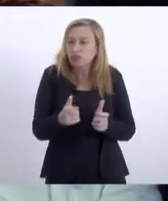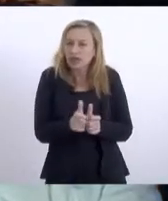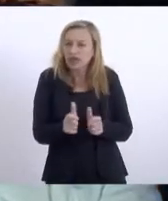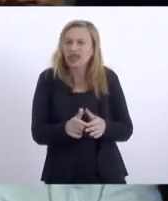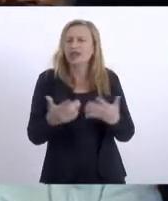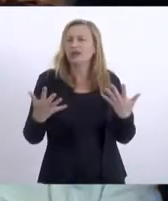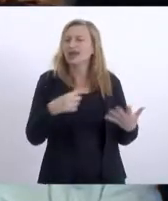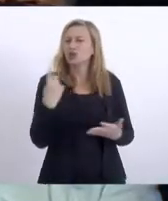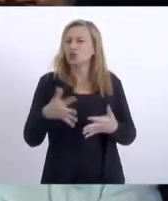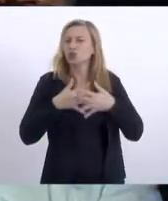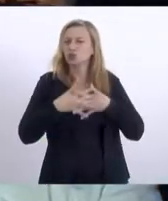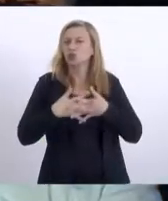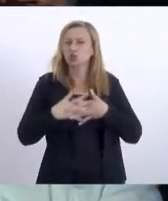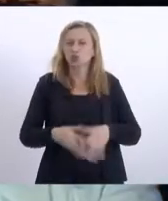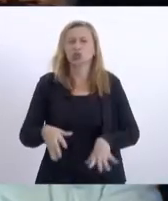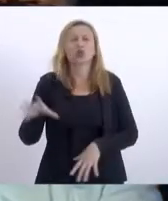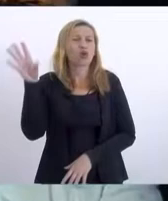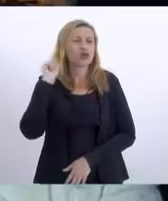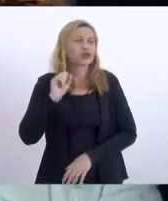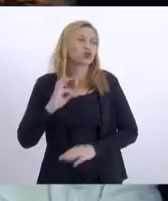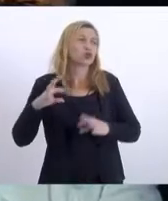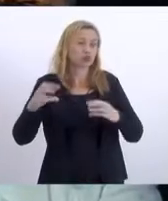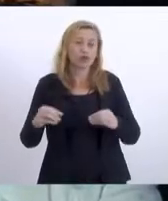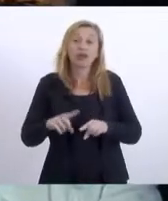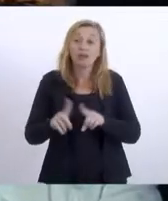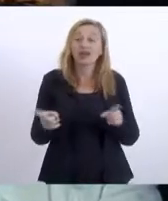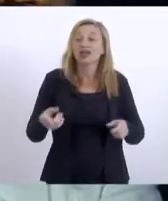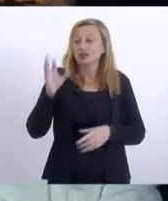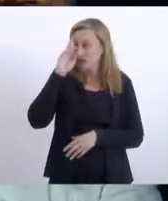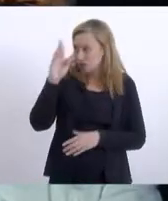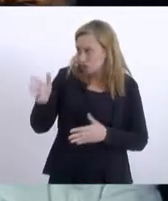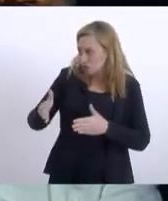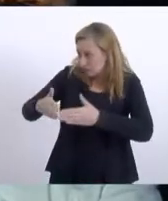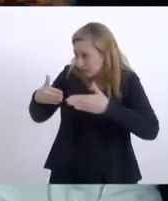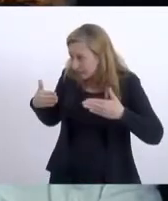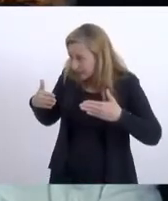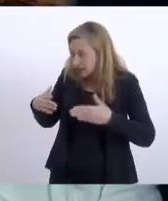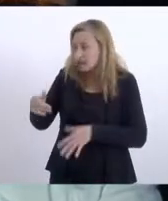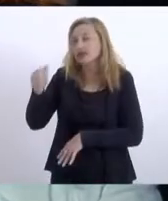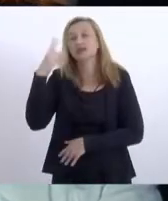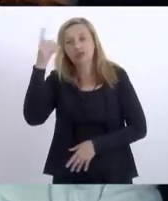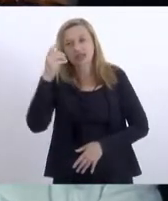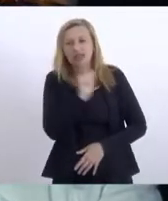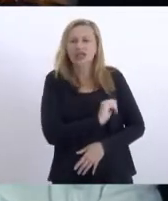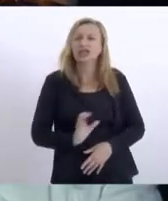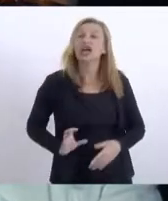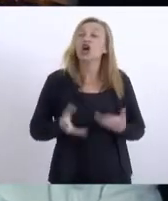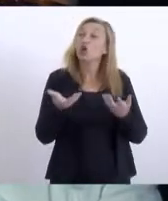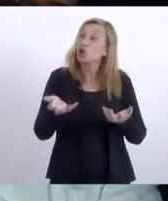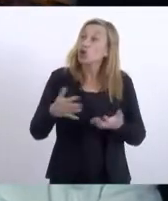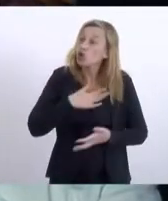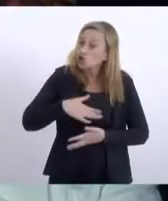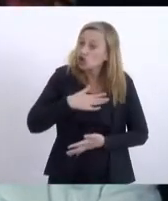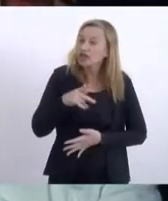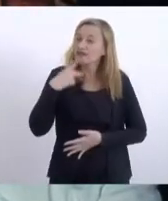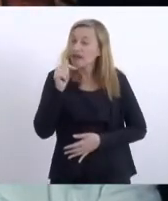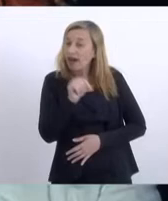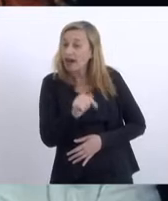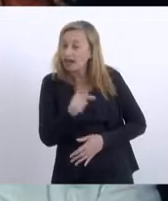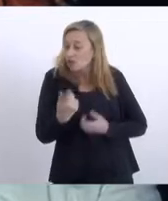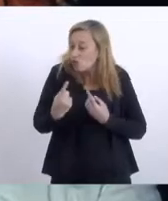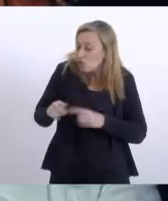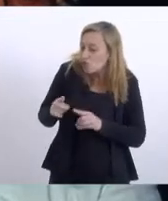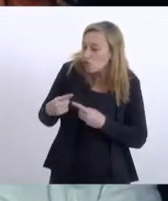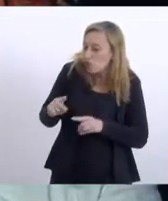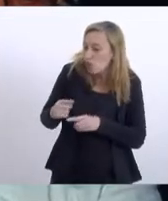muito complicado escutar isso. E aí, se você me permite, deputado André, eu gostaria de fazer aqui a tipo de